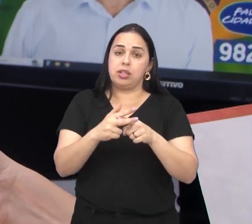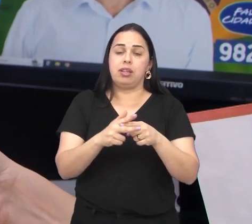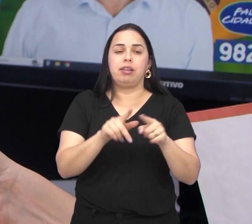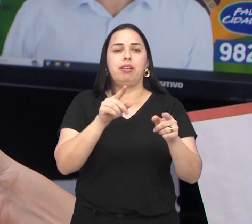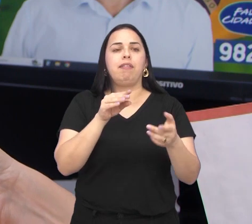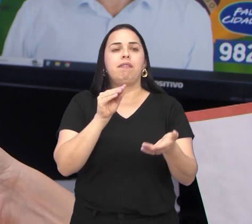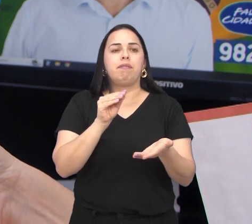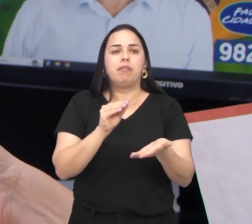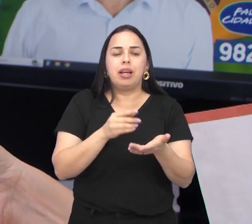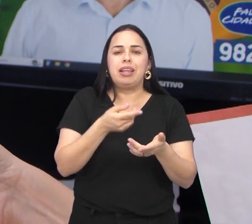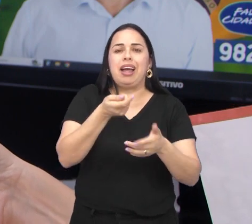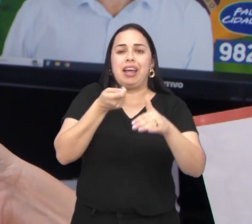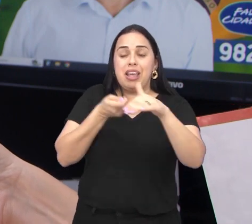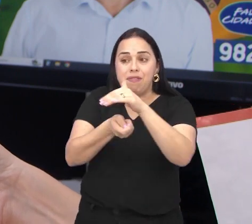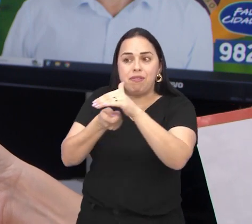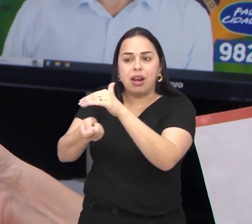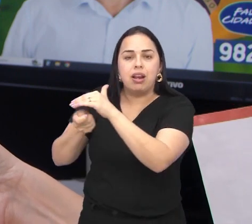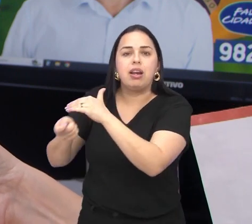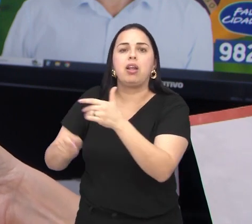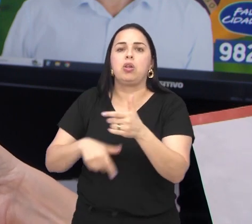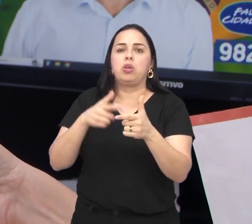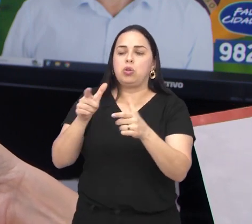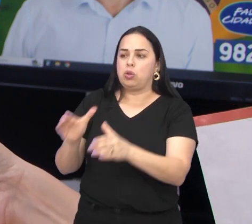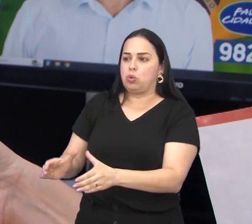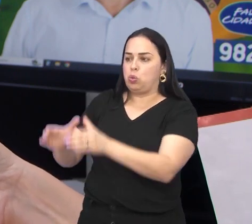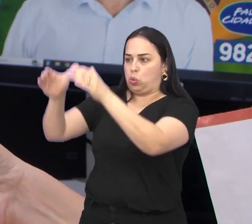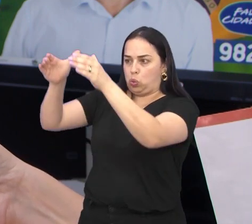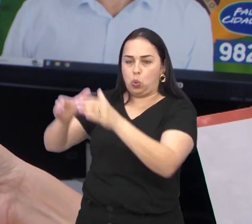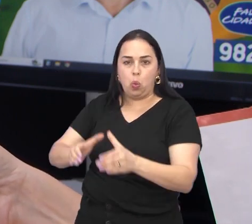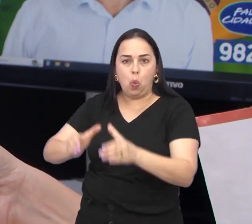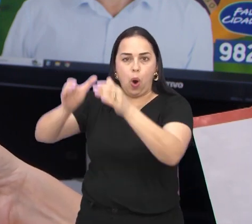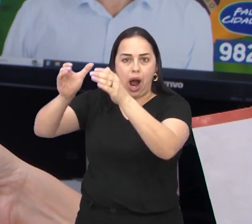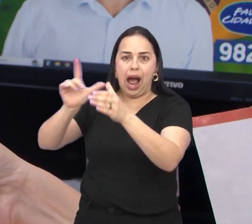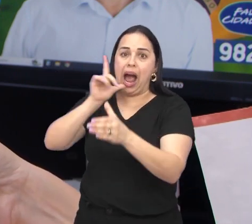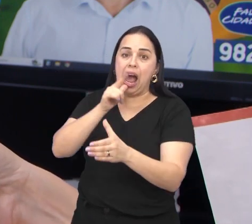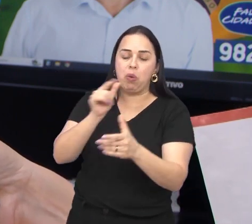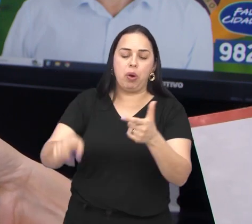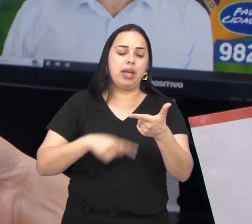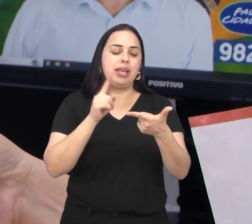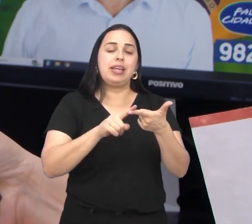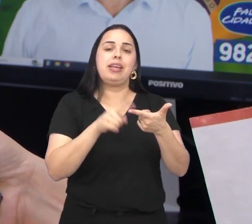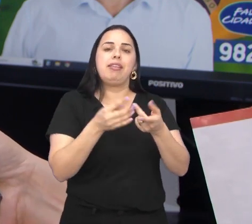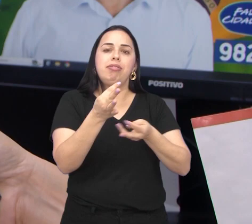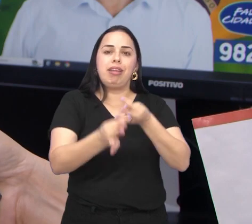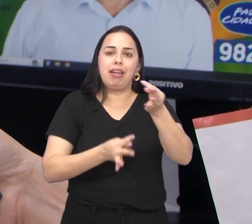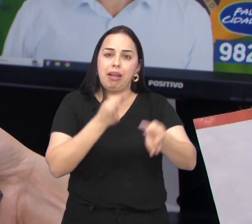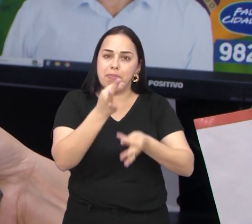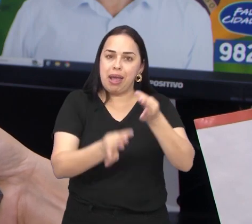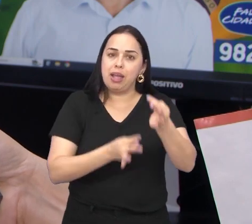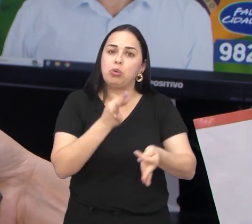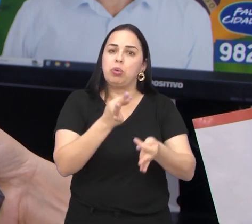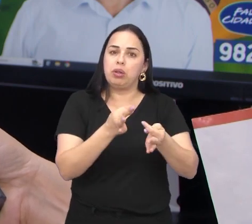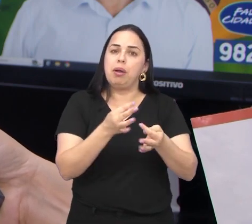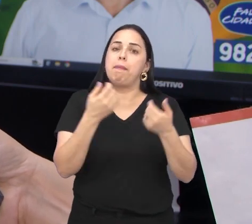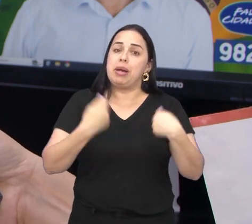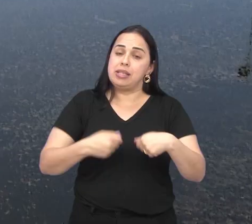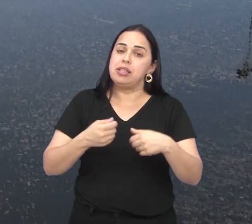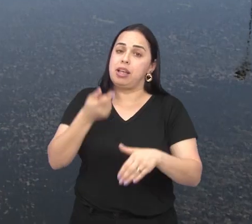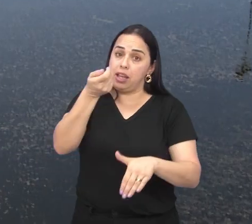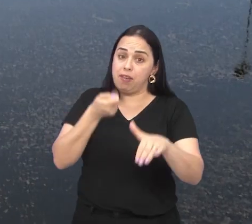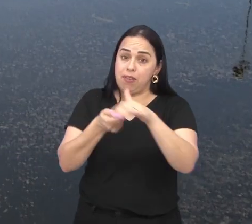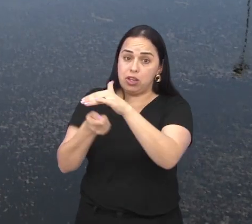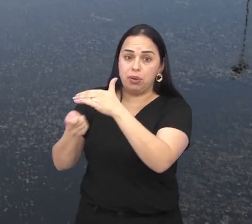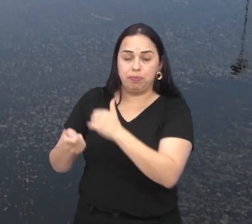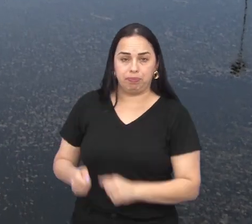na infraestrutura dela, em armazenamento, em tratamento de água para a nossa população não passar o que tem passado.